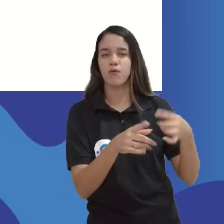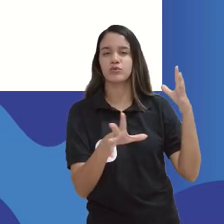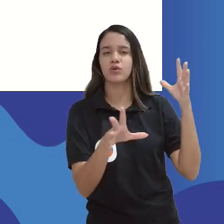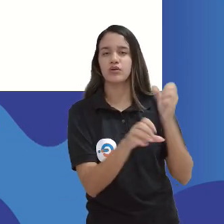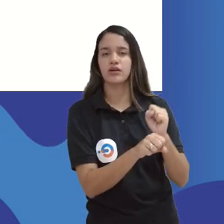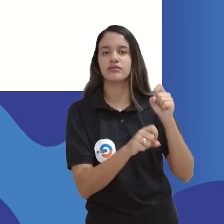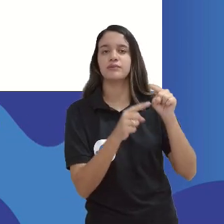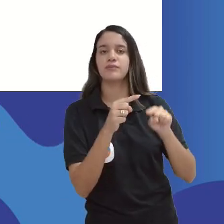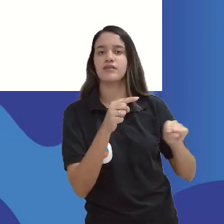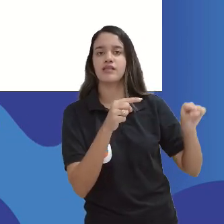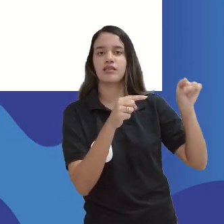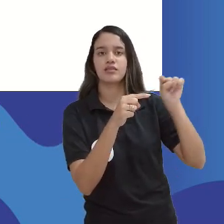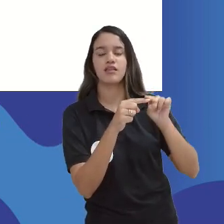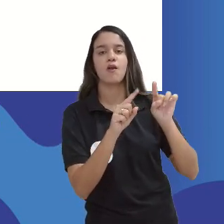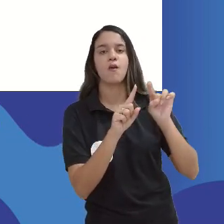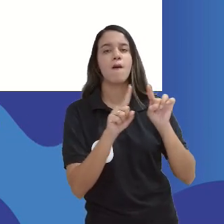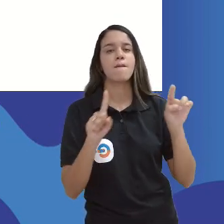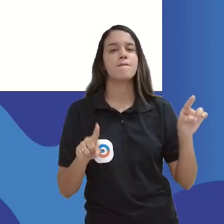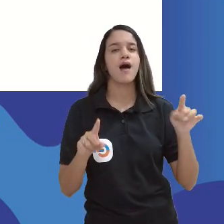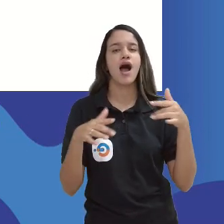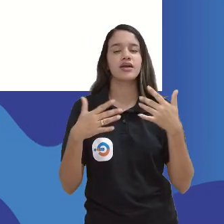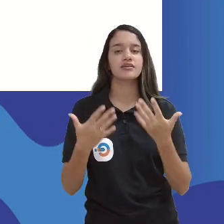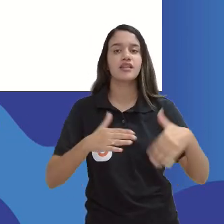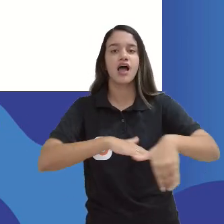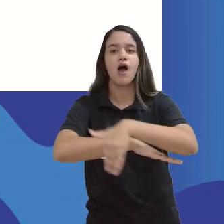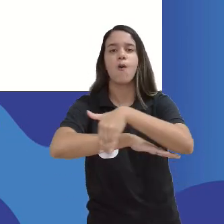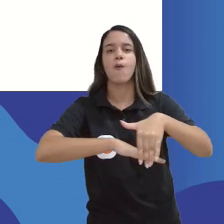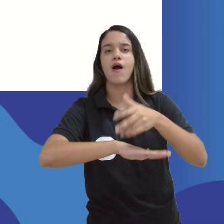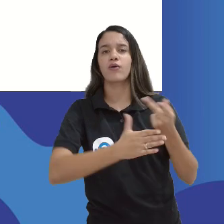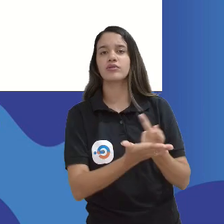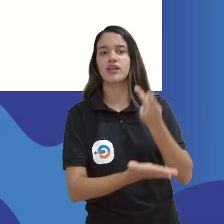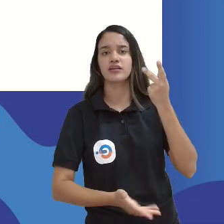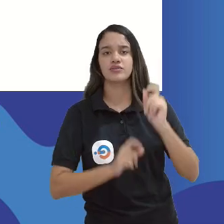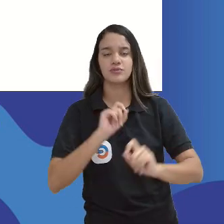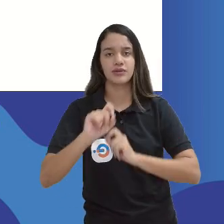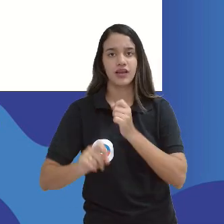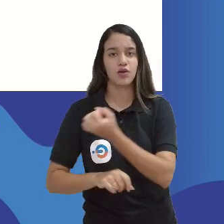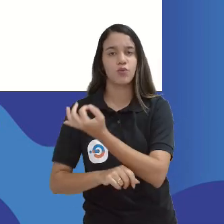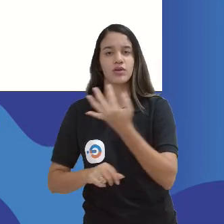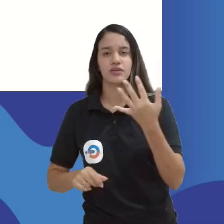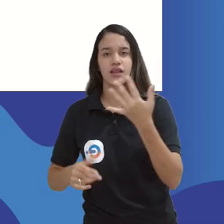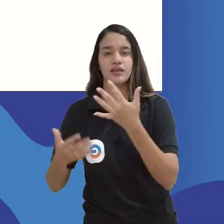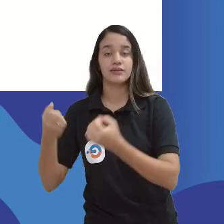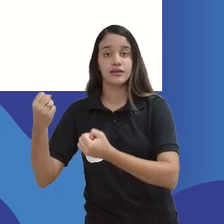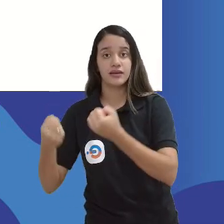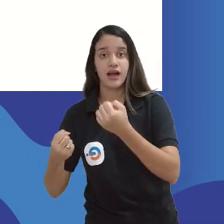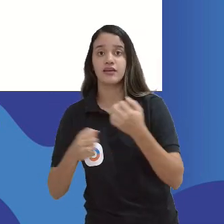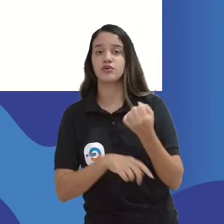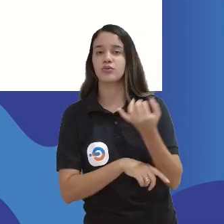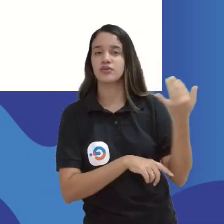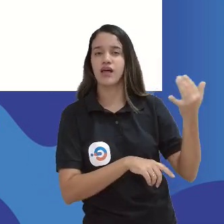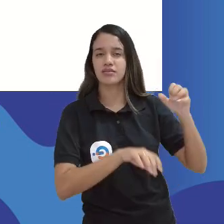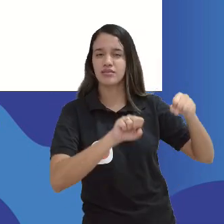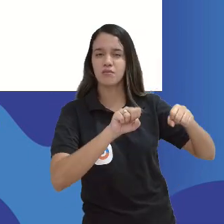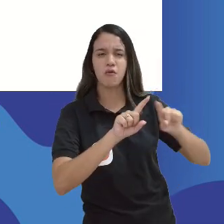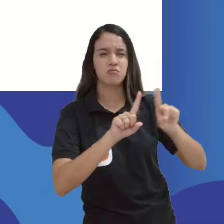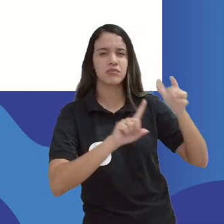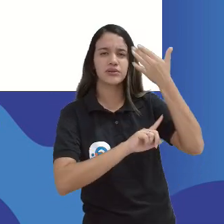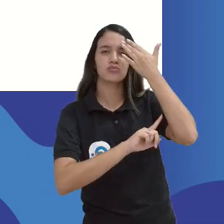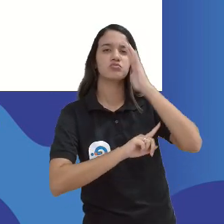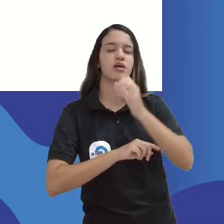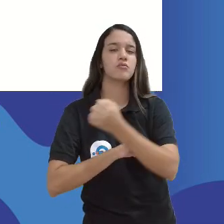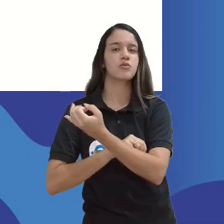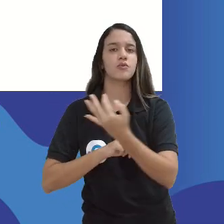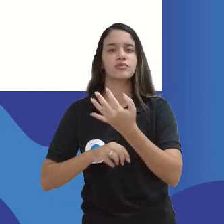que acontece nas duas é ter uma quantidade de carros e ter uma quantidade de motos. Observe que a gente não sabe